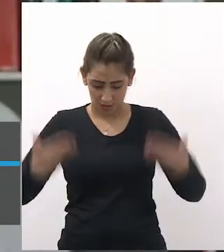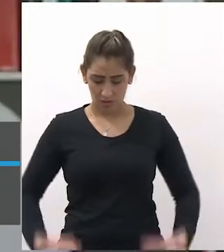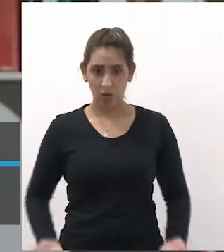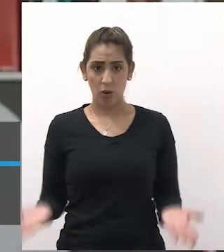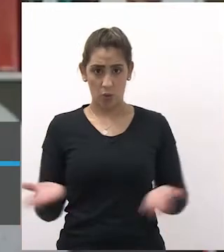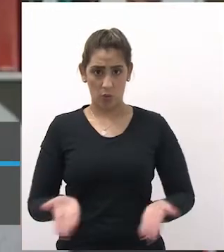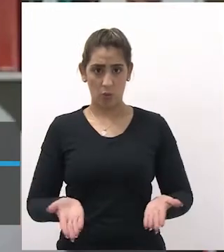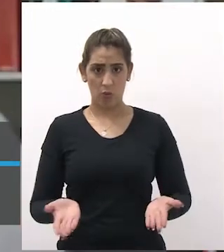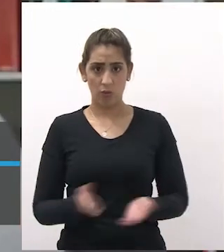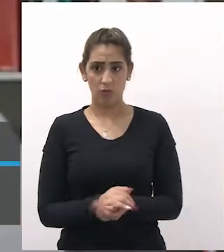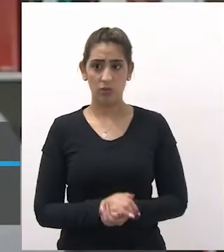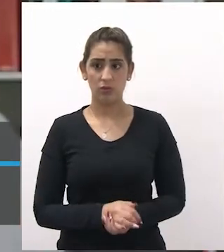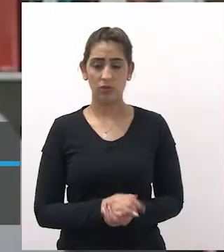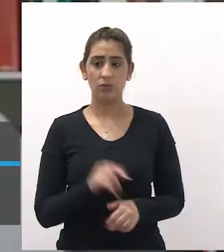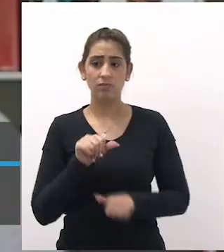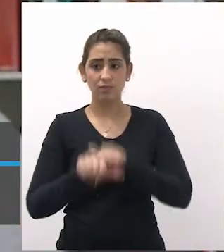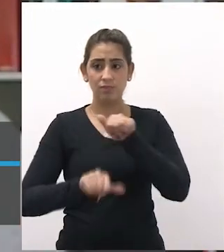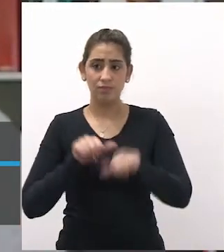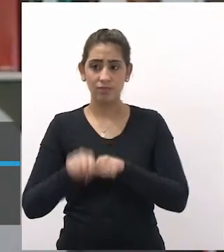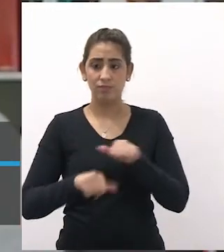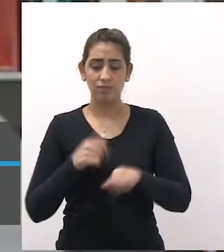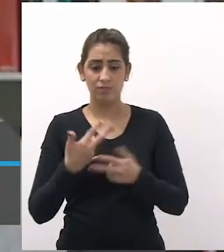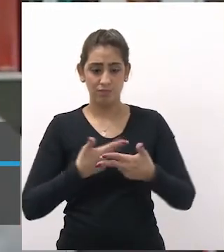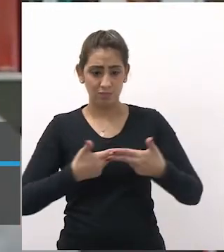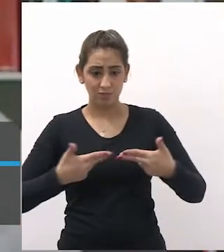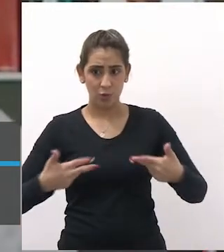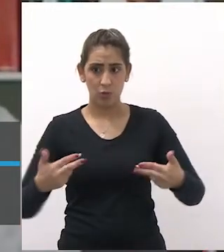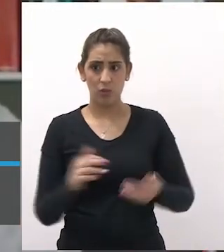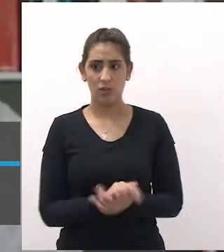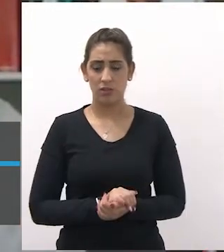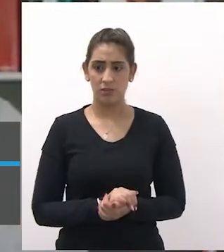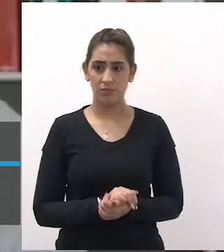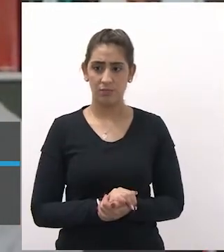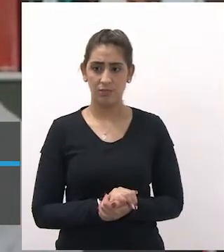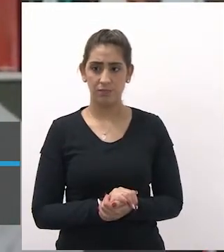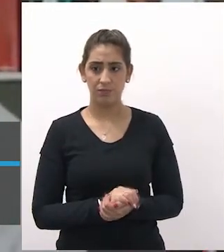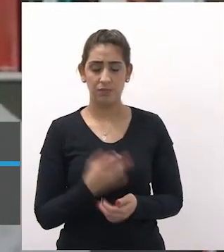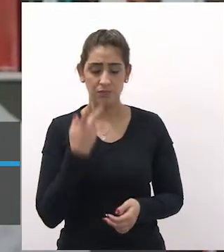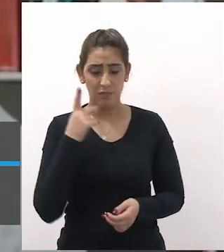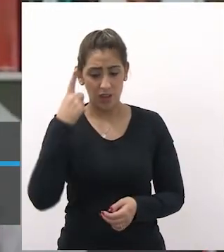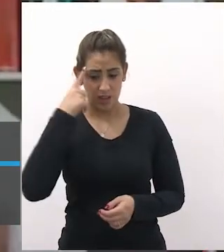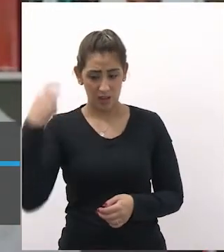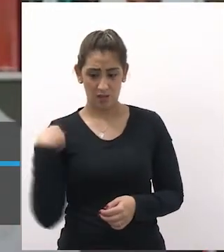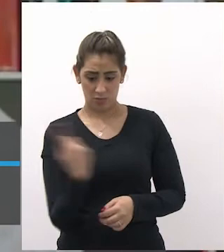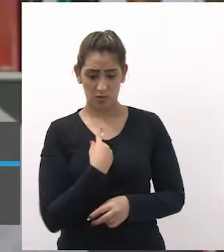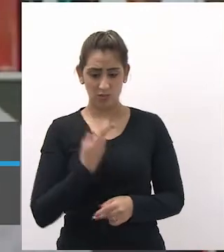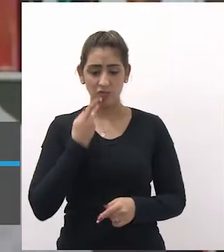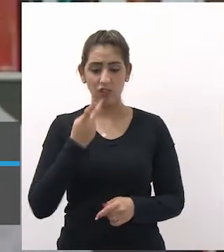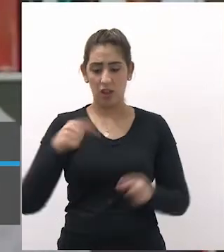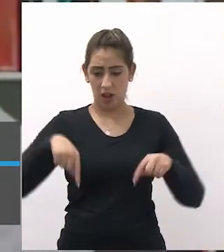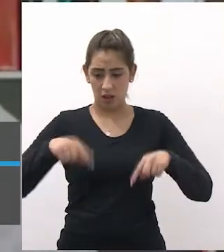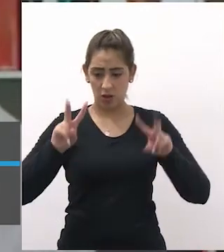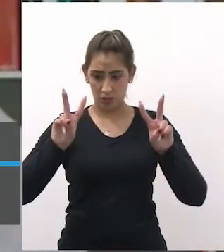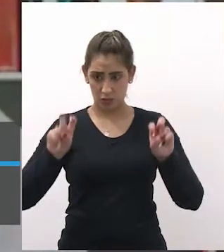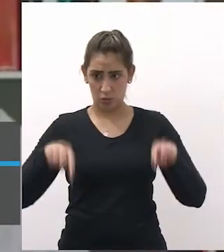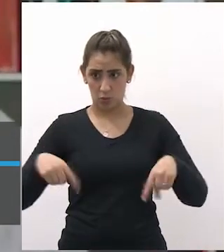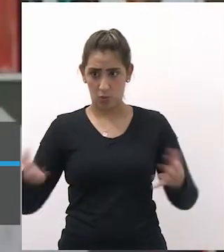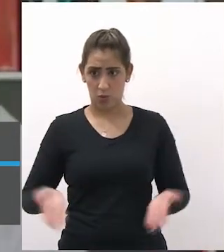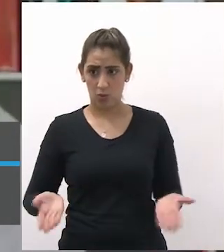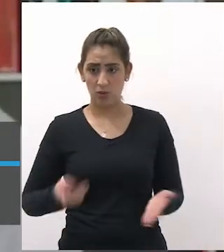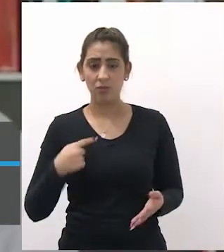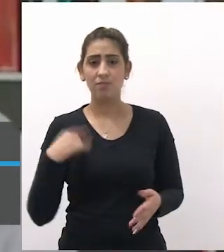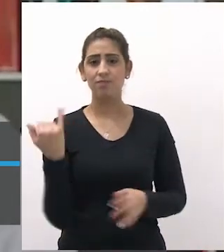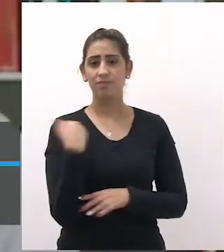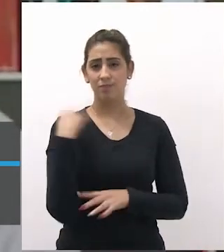significa dizer que a gente tem uma determinada situação de conforto. E hoje, e a ideia de a gente estar aqui falando hoje, o que mais me deixa feliz